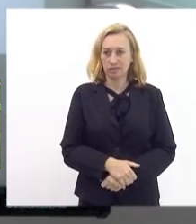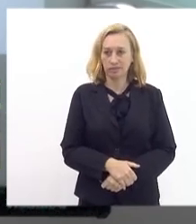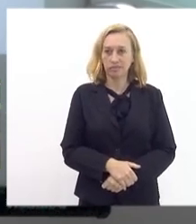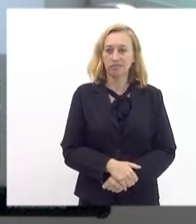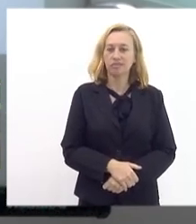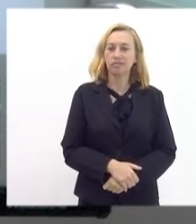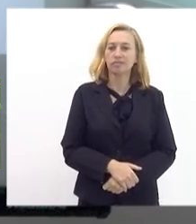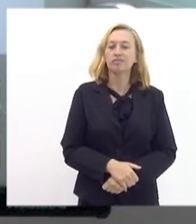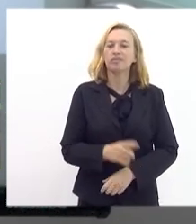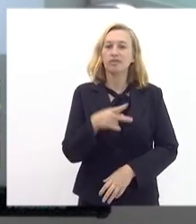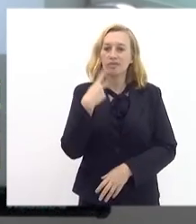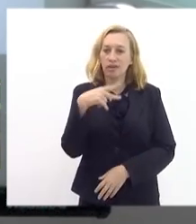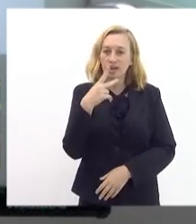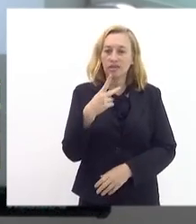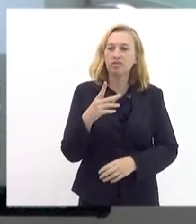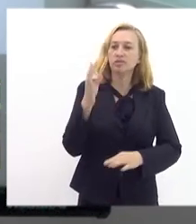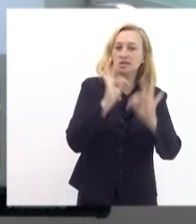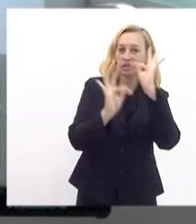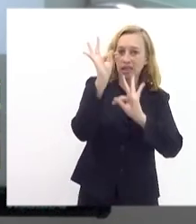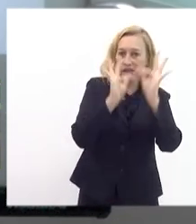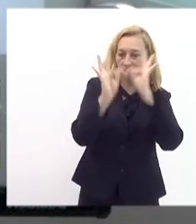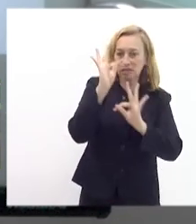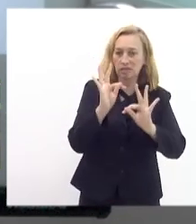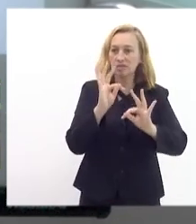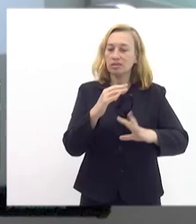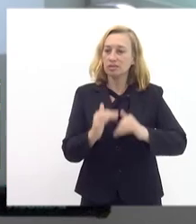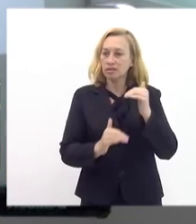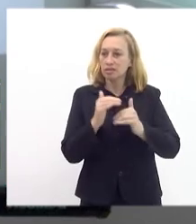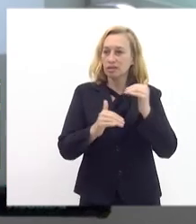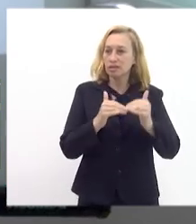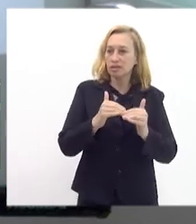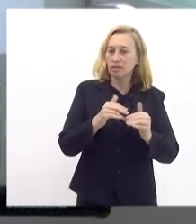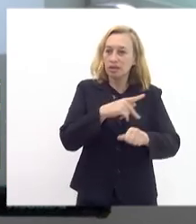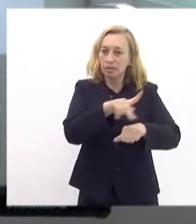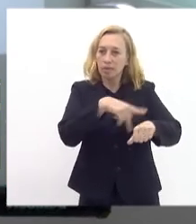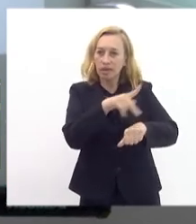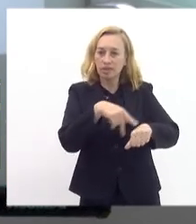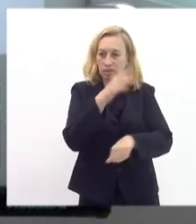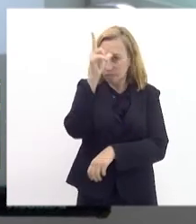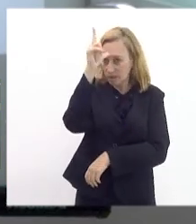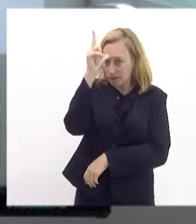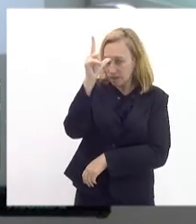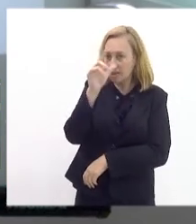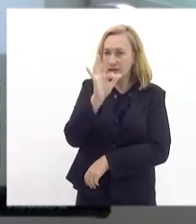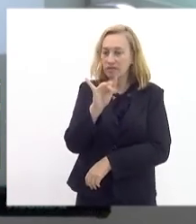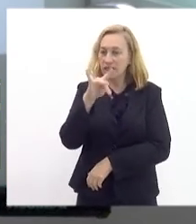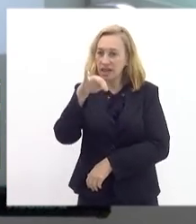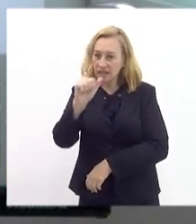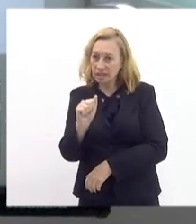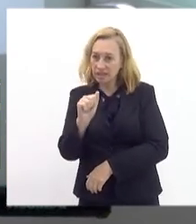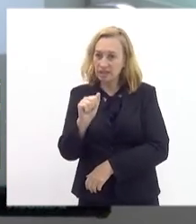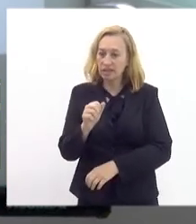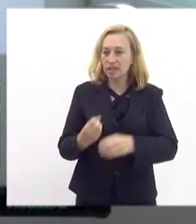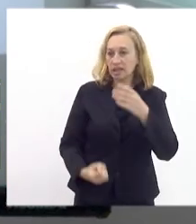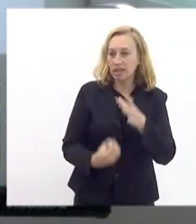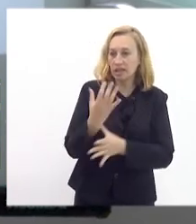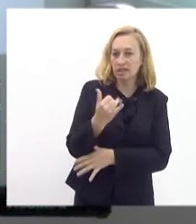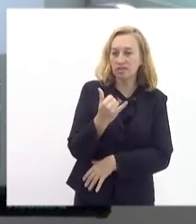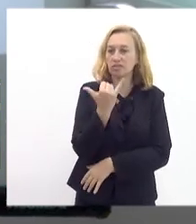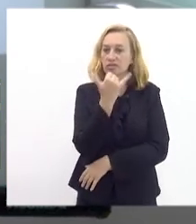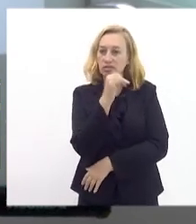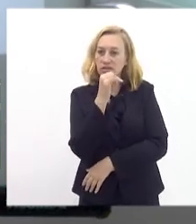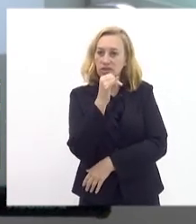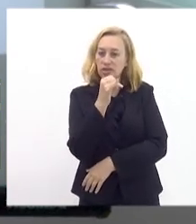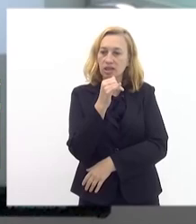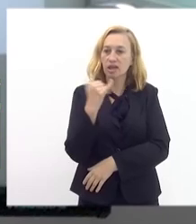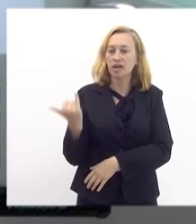nós estamos falando de tecnologia desenvolvida em países como Alemanha e como Finlândia e tem uma geração de energia e